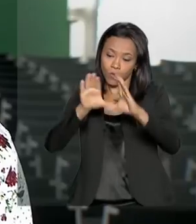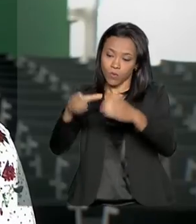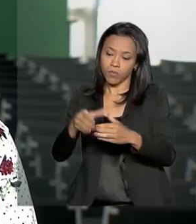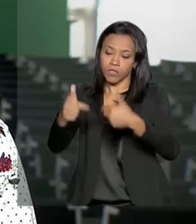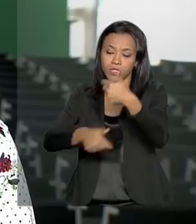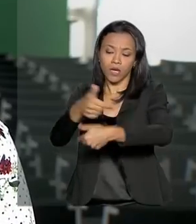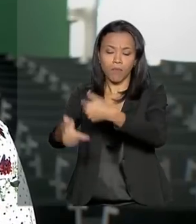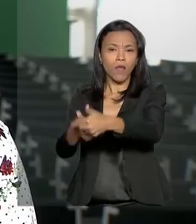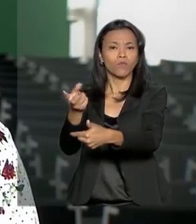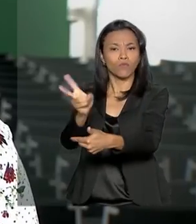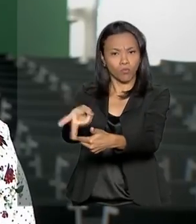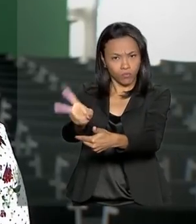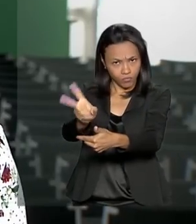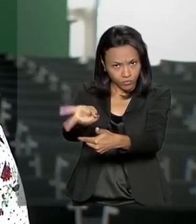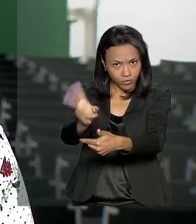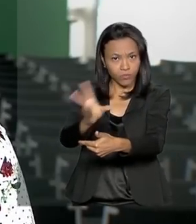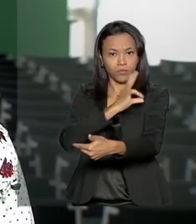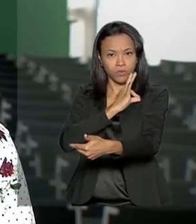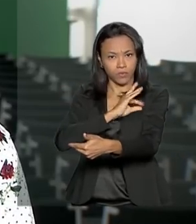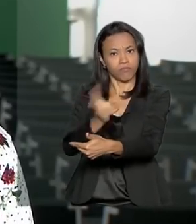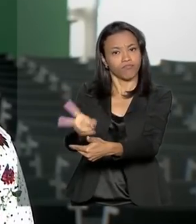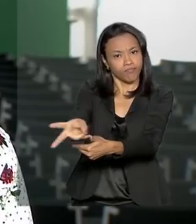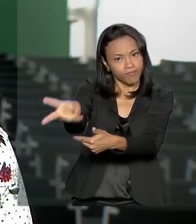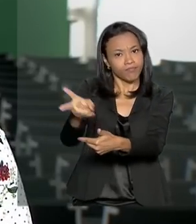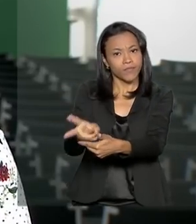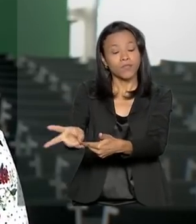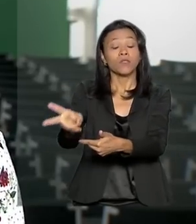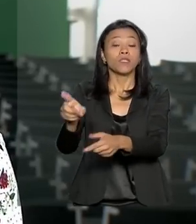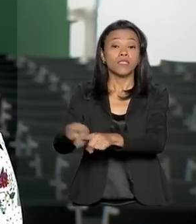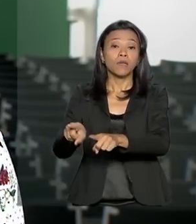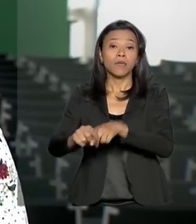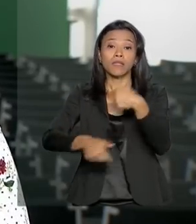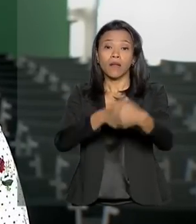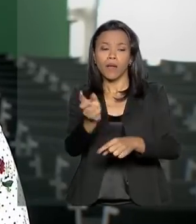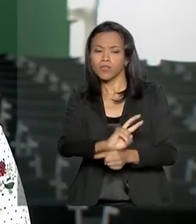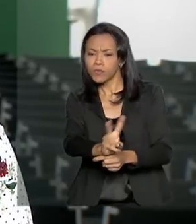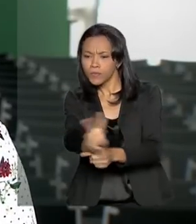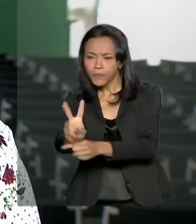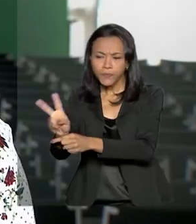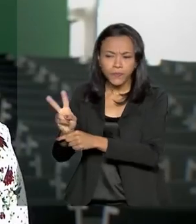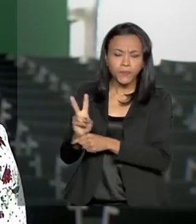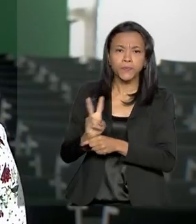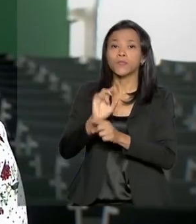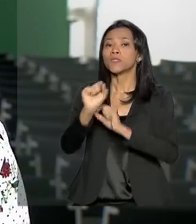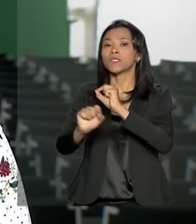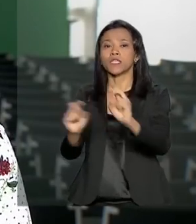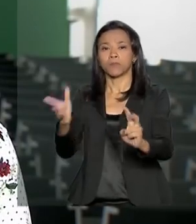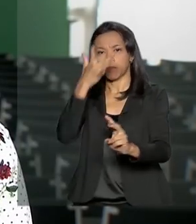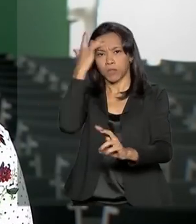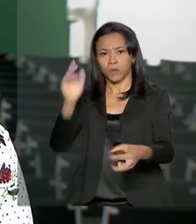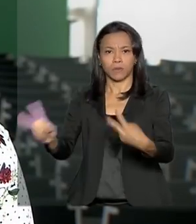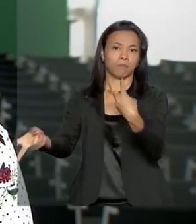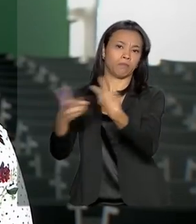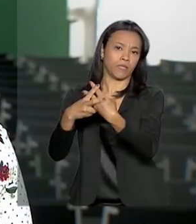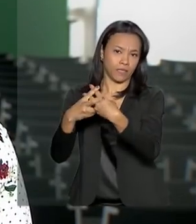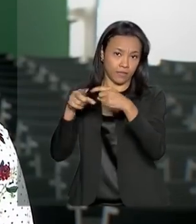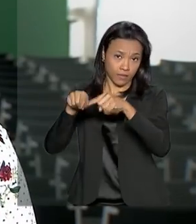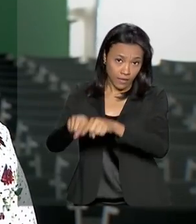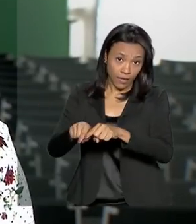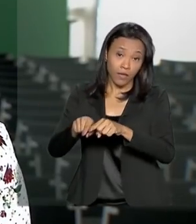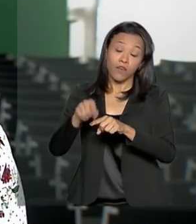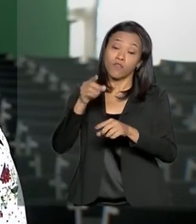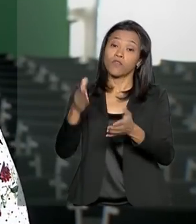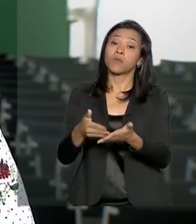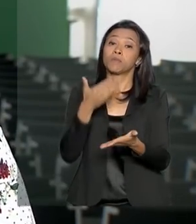penitenciária continua nas atividades e serviços de vigilância e custódia de presos a atuação no estado foi